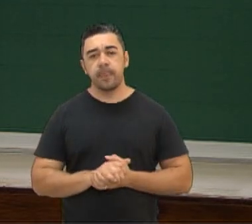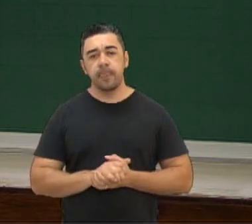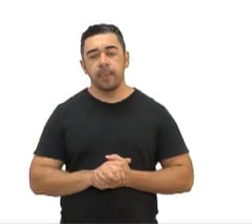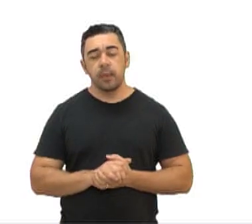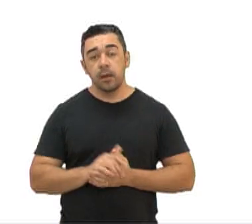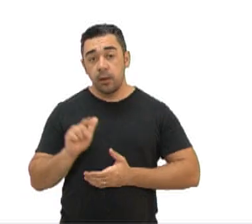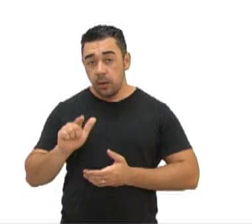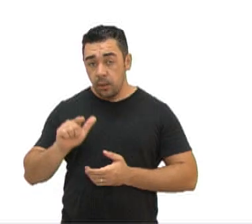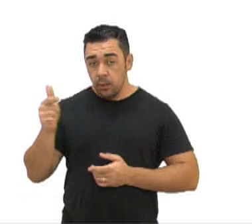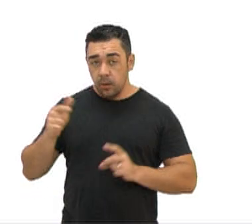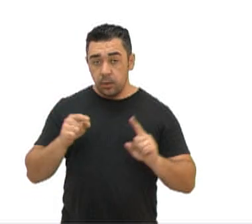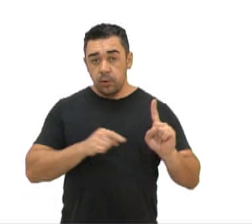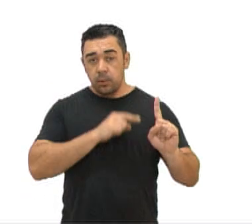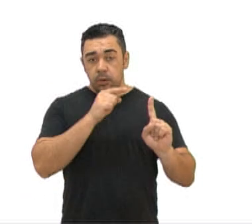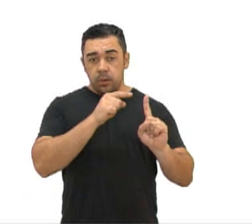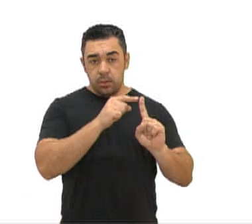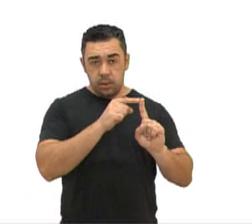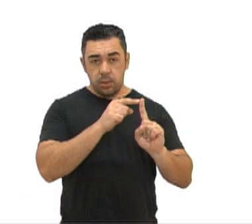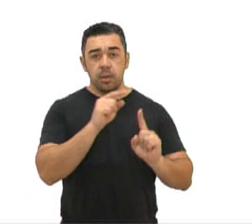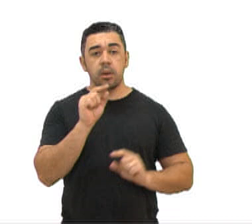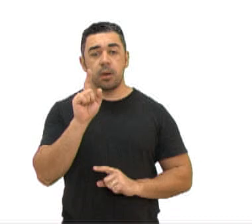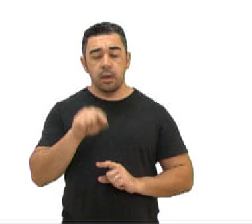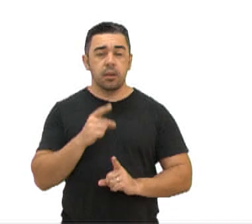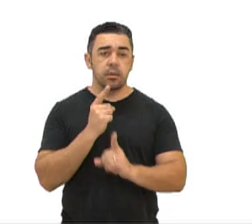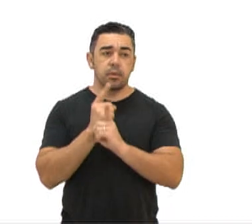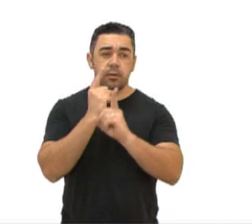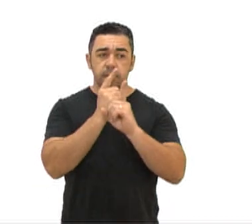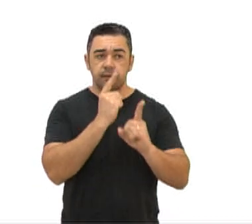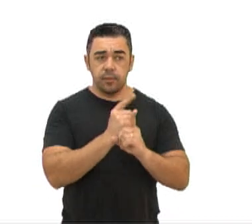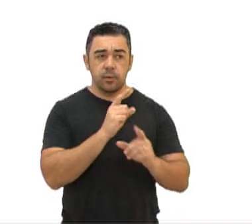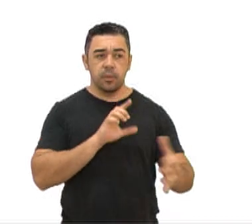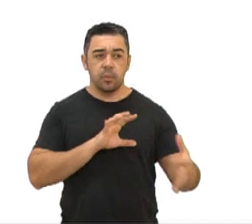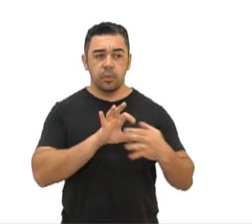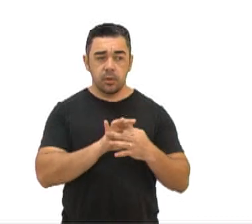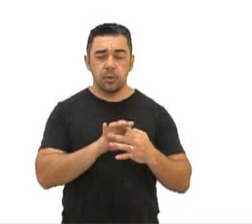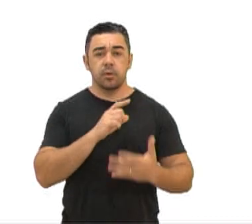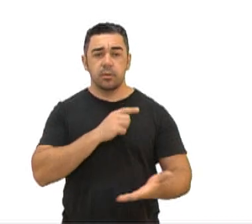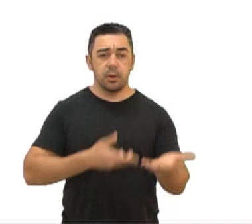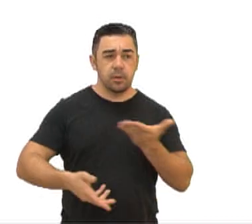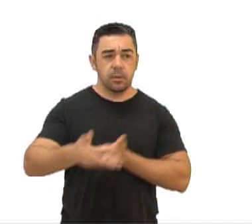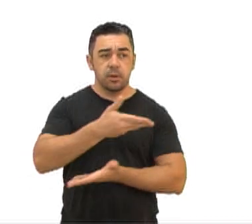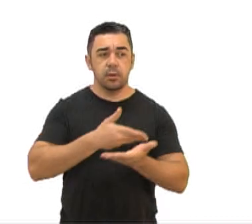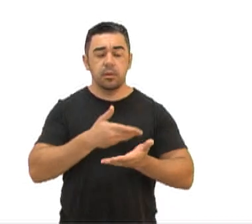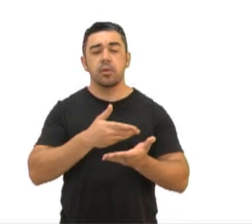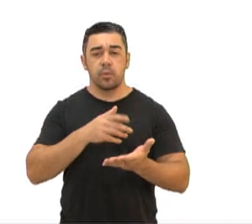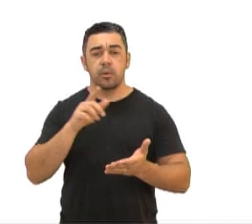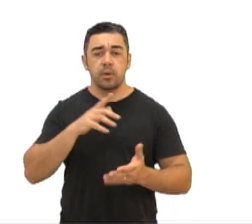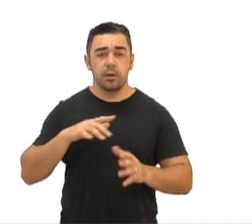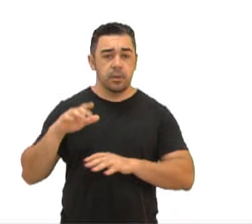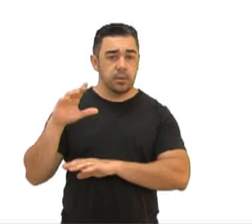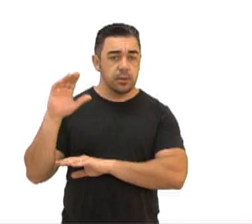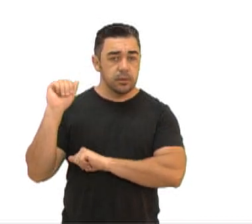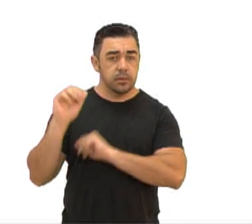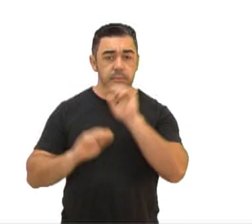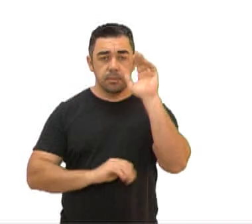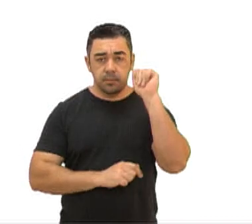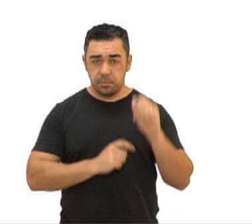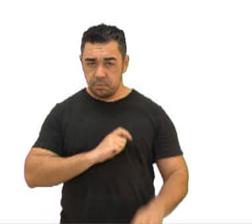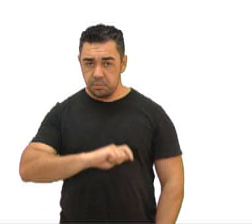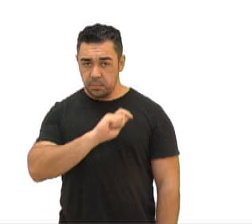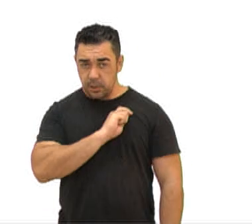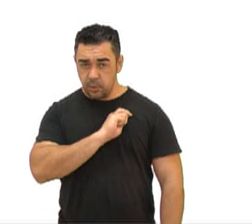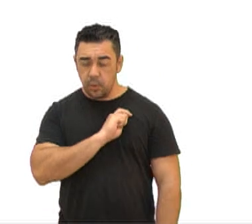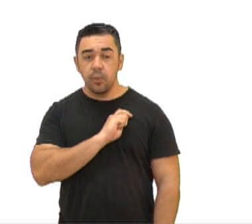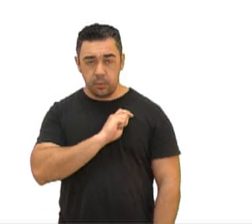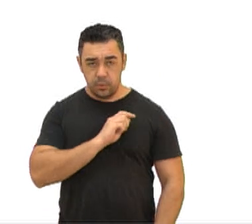O outro objetivo é identificar as conexões e interações dos espanhóis nas grandes navegações, né?